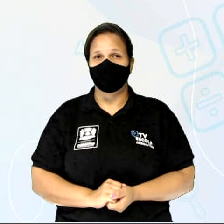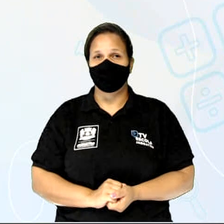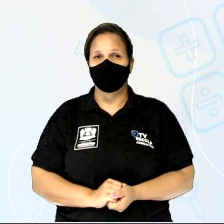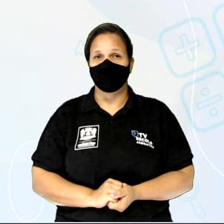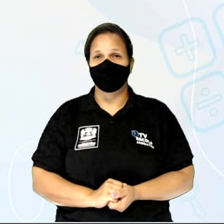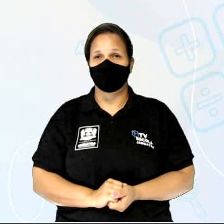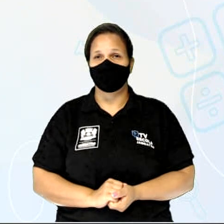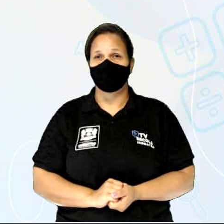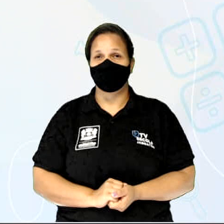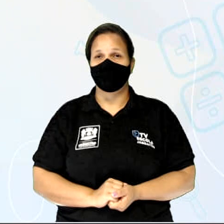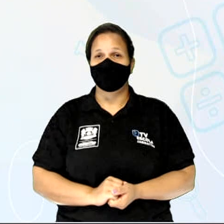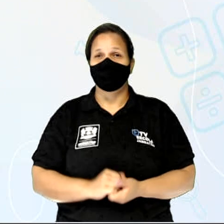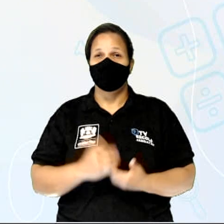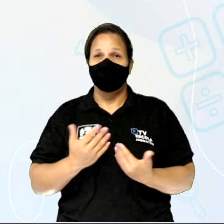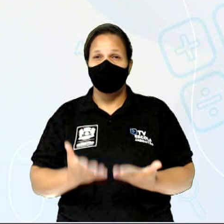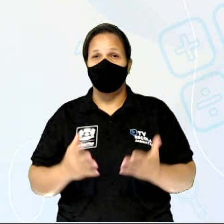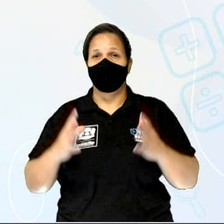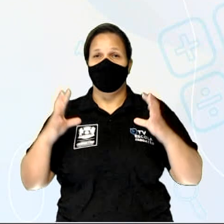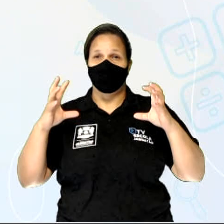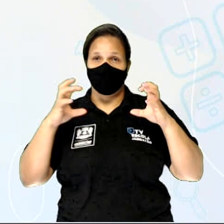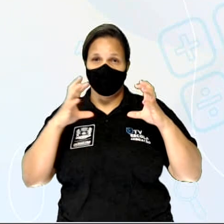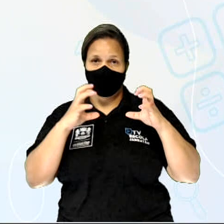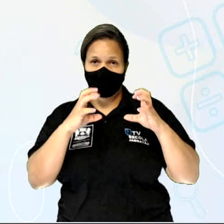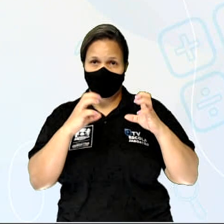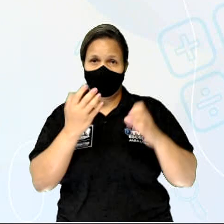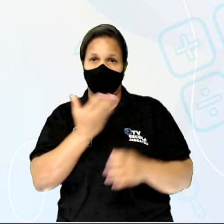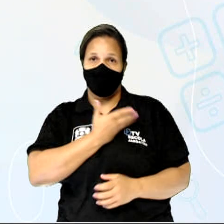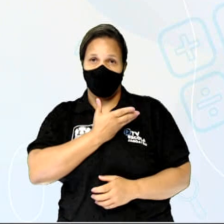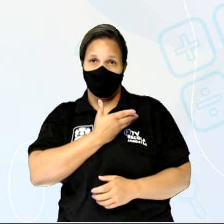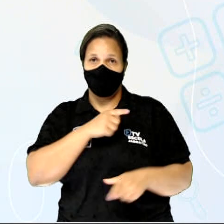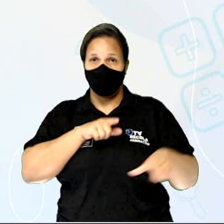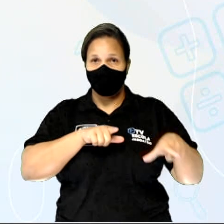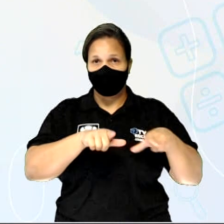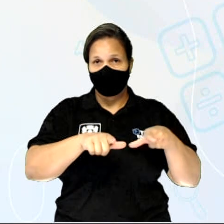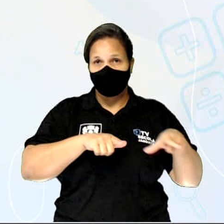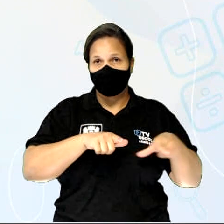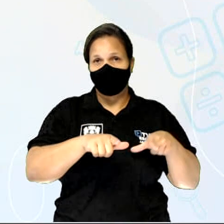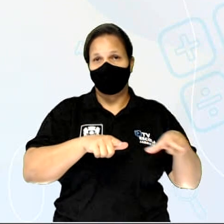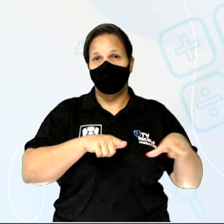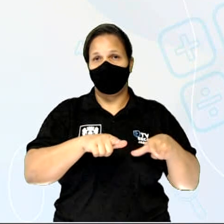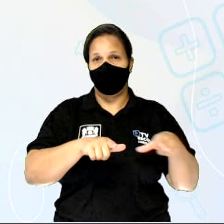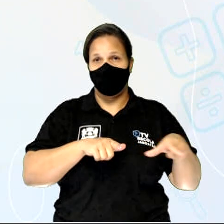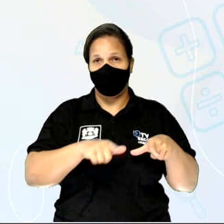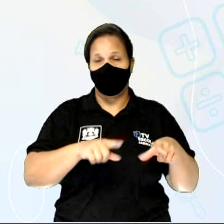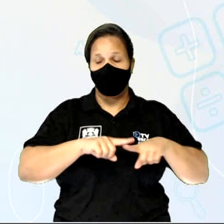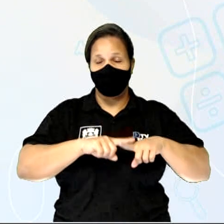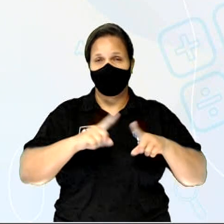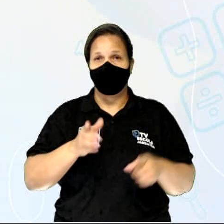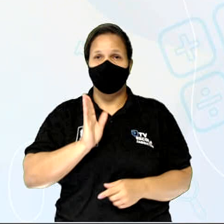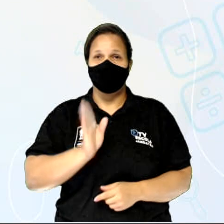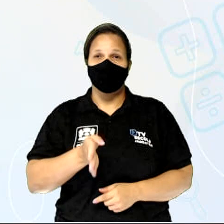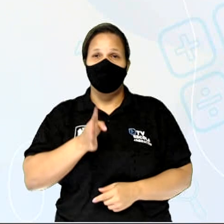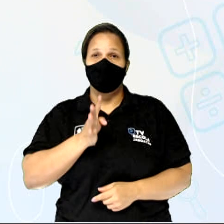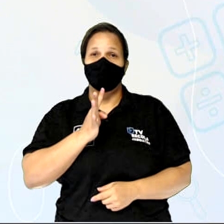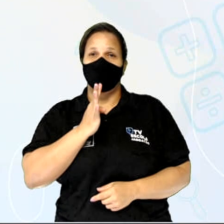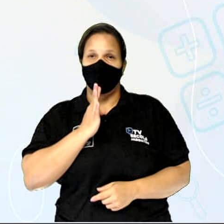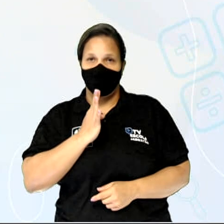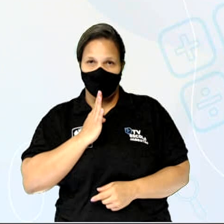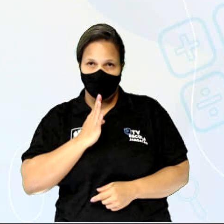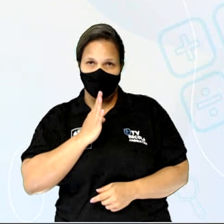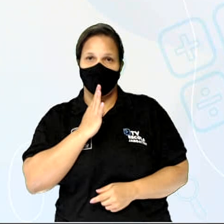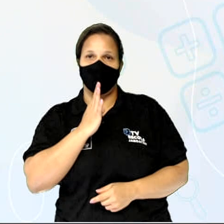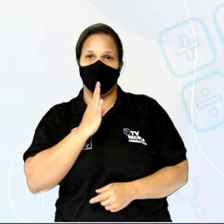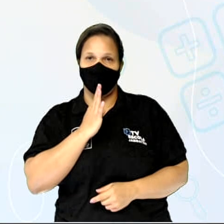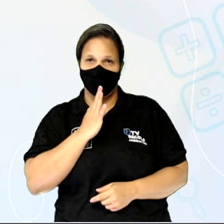discussão com um colega de trabalho e eu já conheço como é que esse meu colega de trabalho ele funciona,